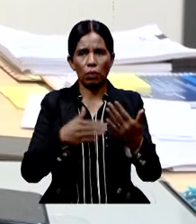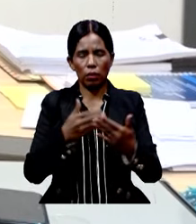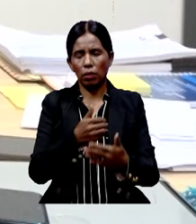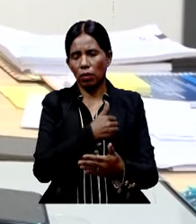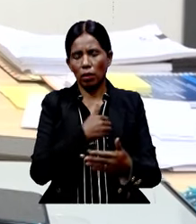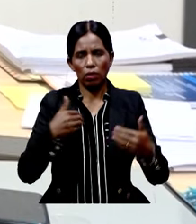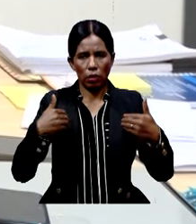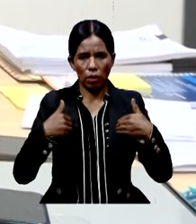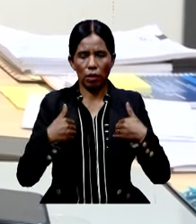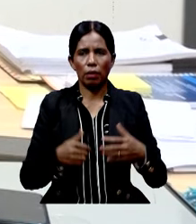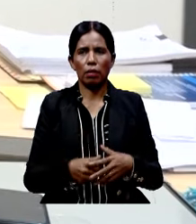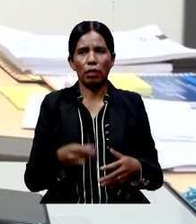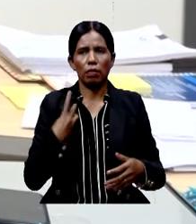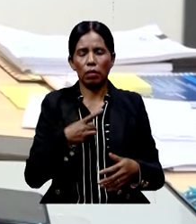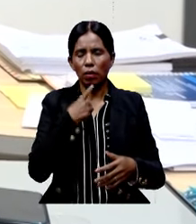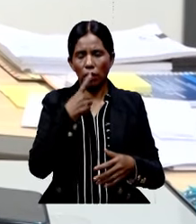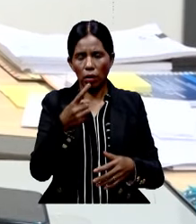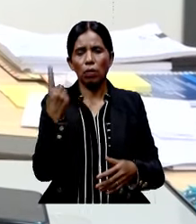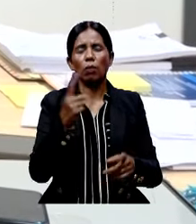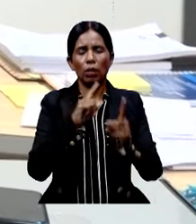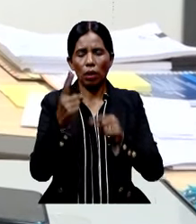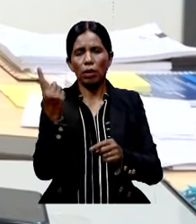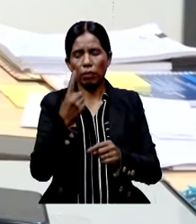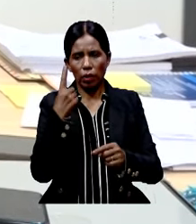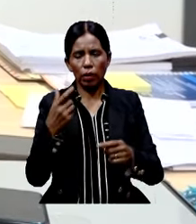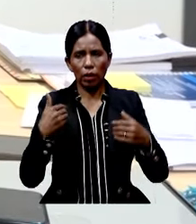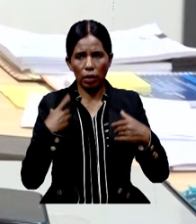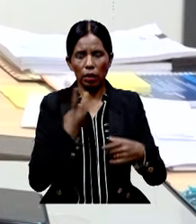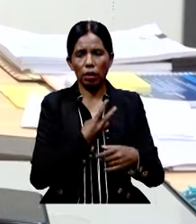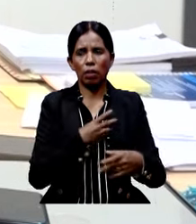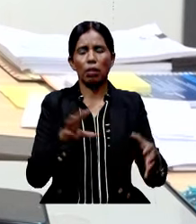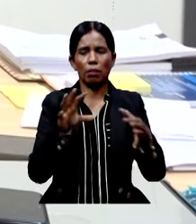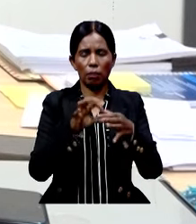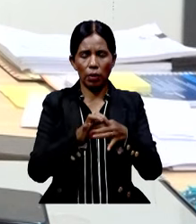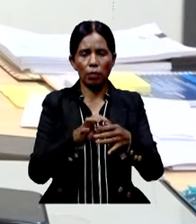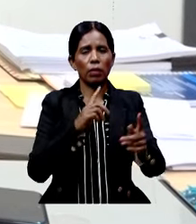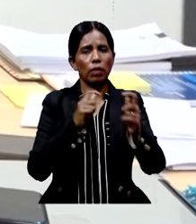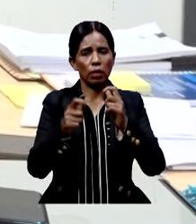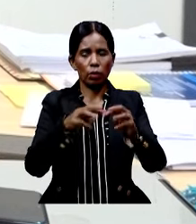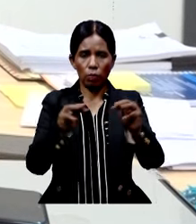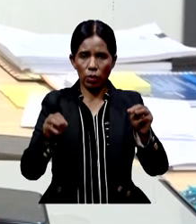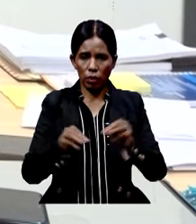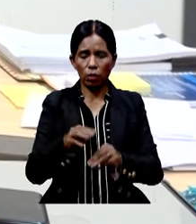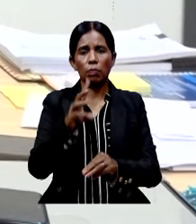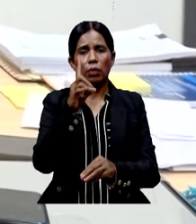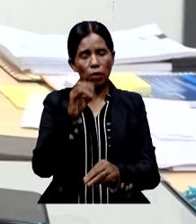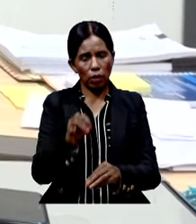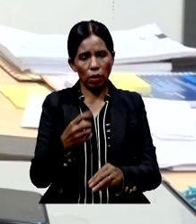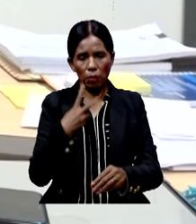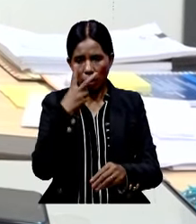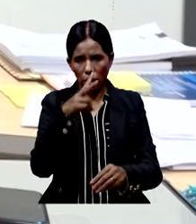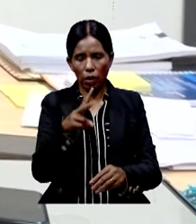ke ita visa na fati i ohin acontece ita nia trânsito município dili consegue para